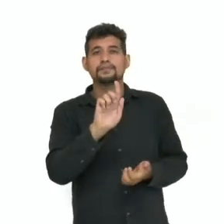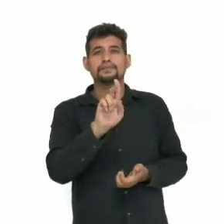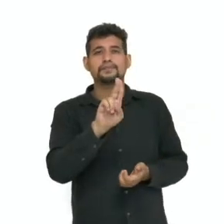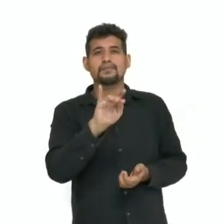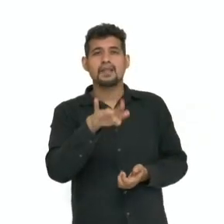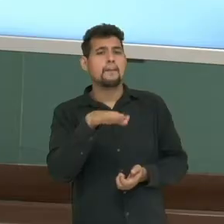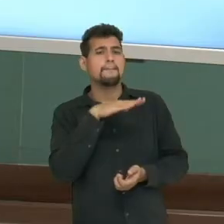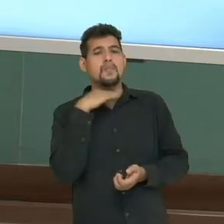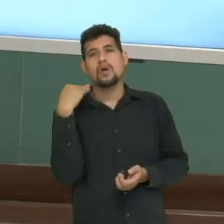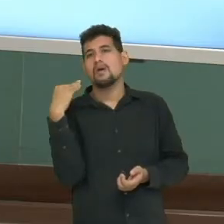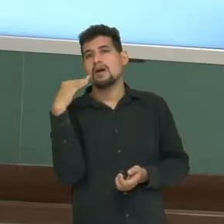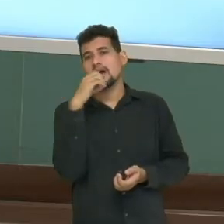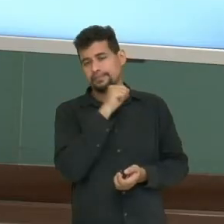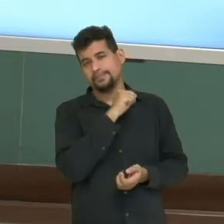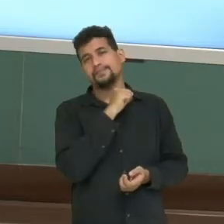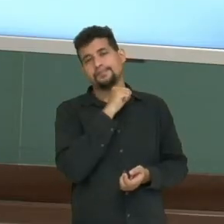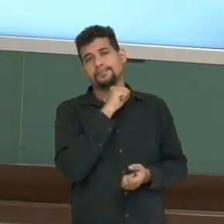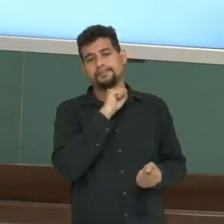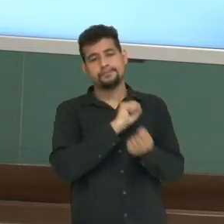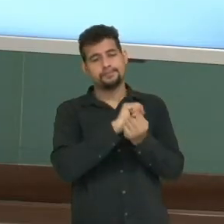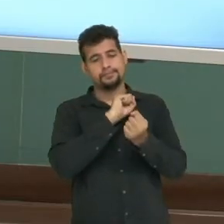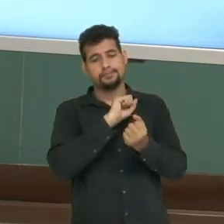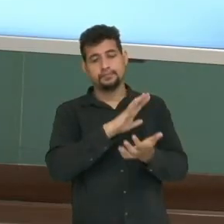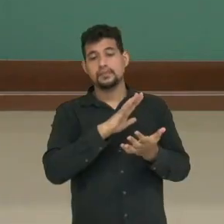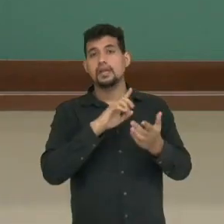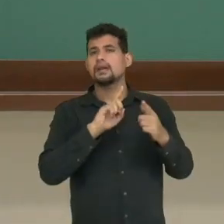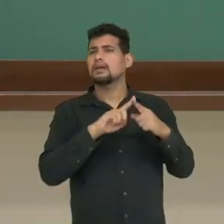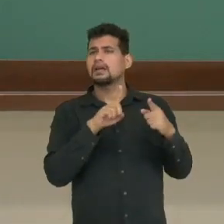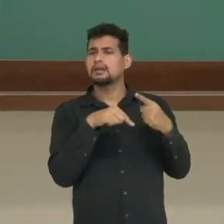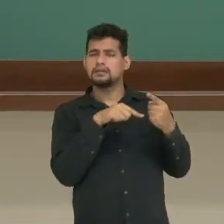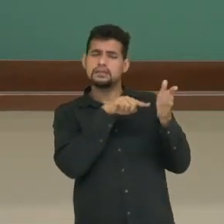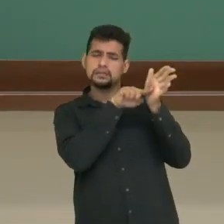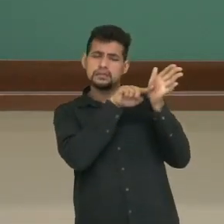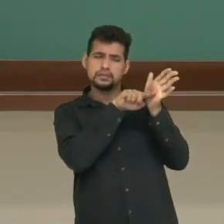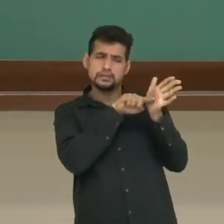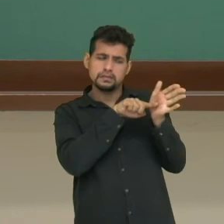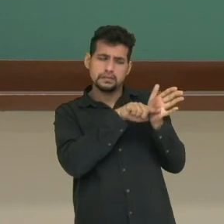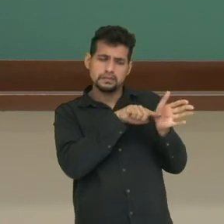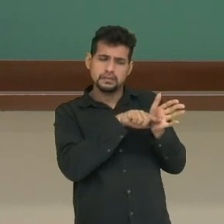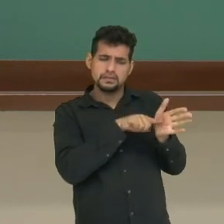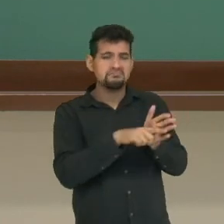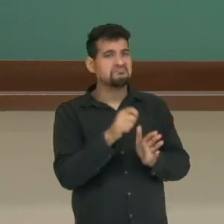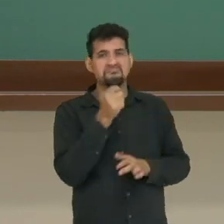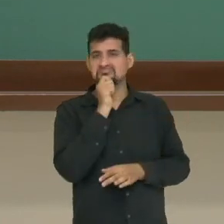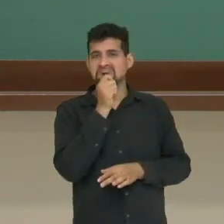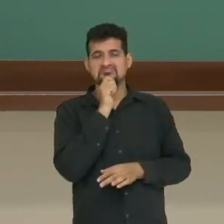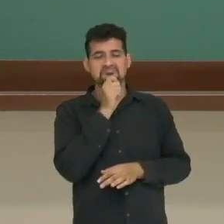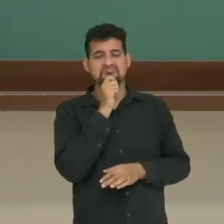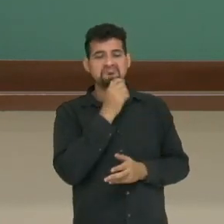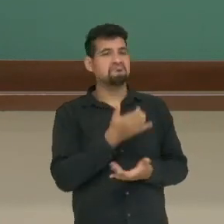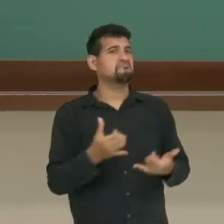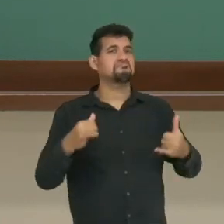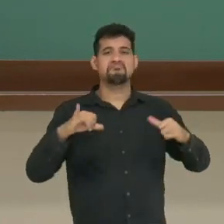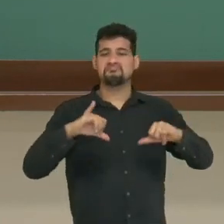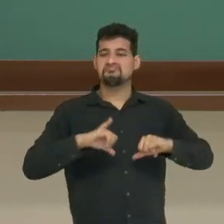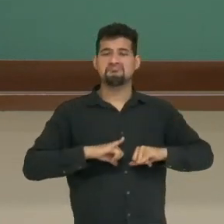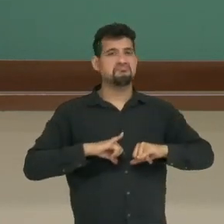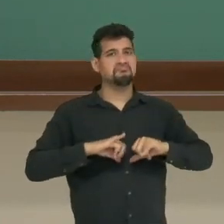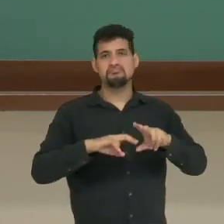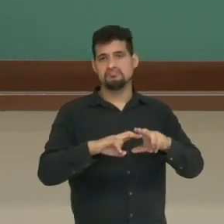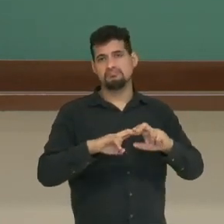que morreu na hora durante essa explosão. Na investigação militar, ninguém foi punido por